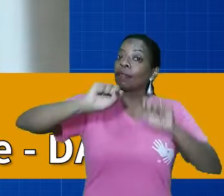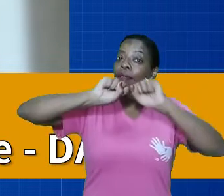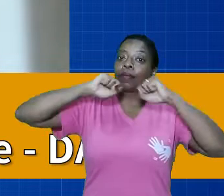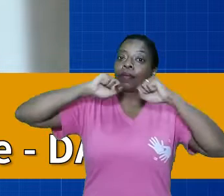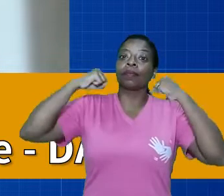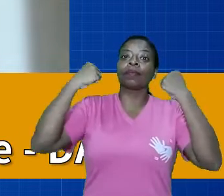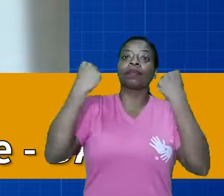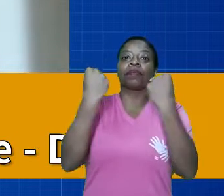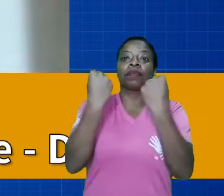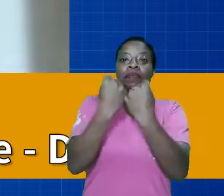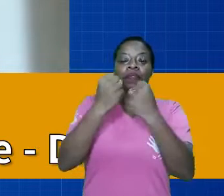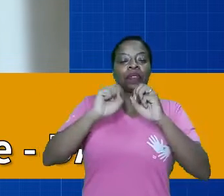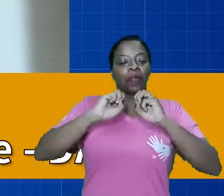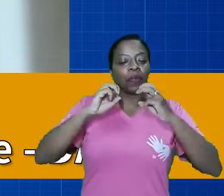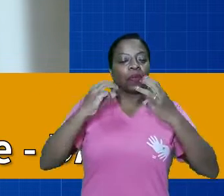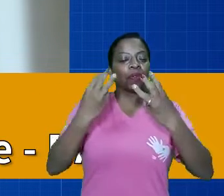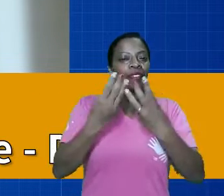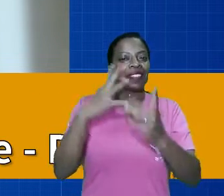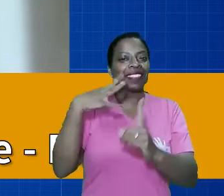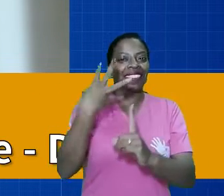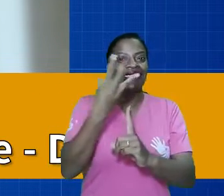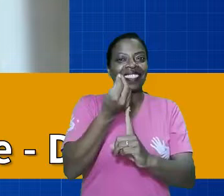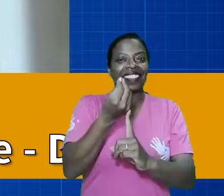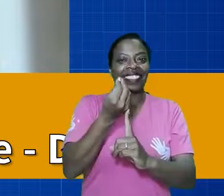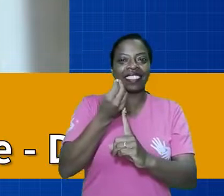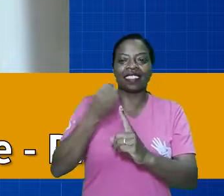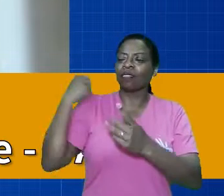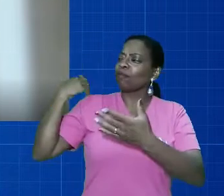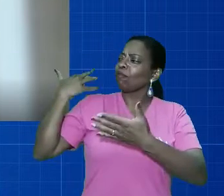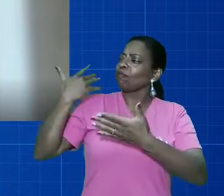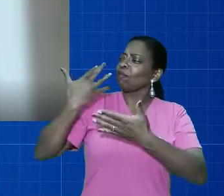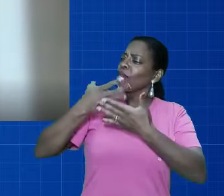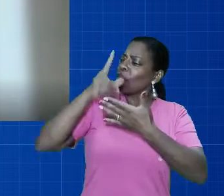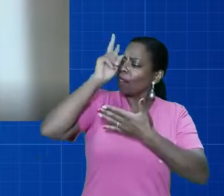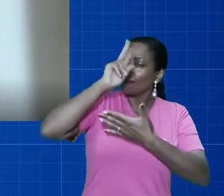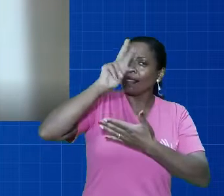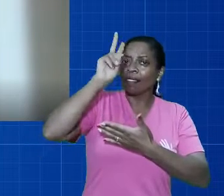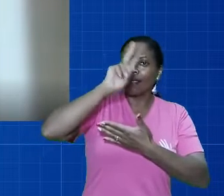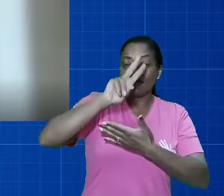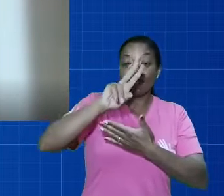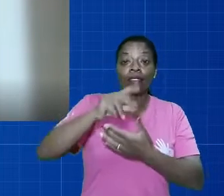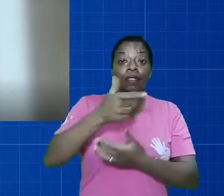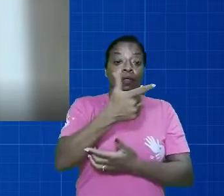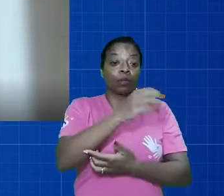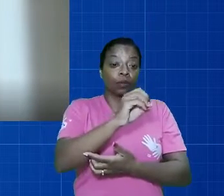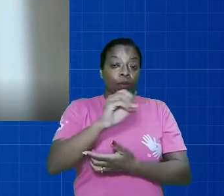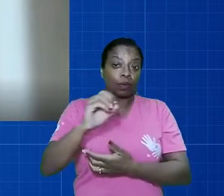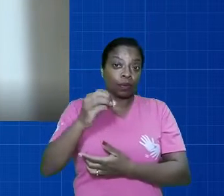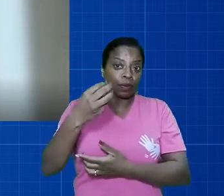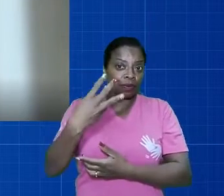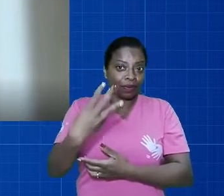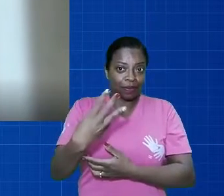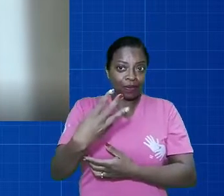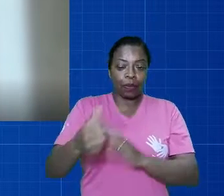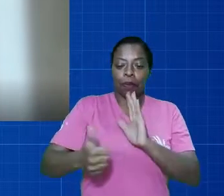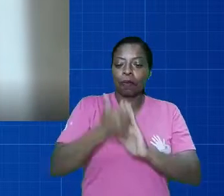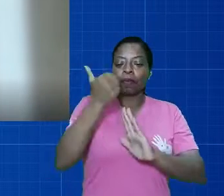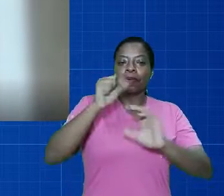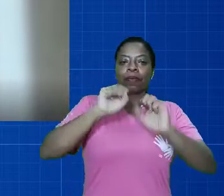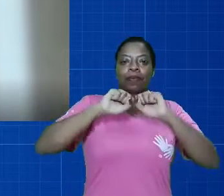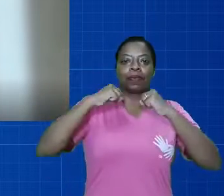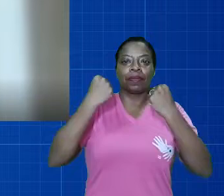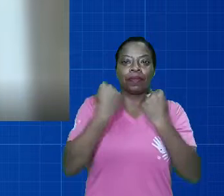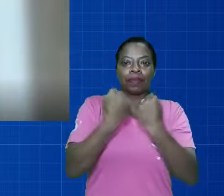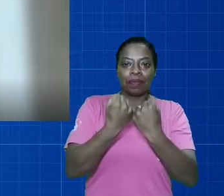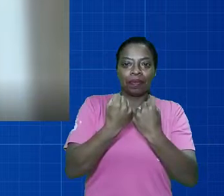quarto seminário da Oficina de Arte. E retomando um pouquinho da história, em 2003 foi o primeiro seminário,